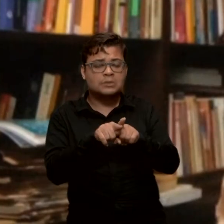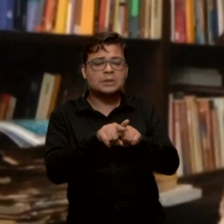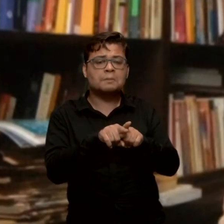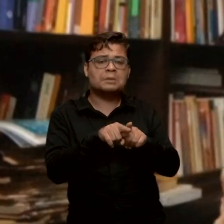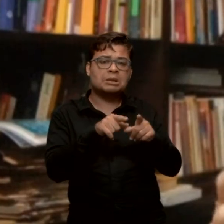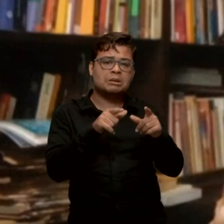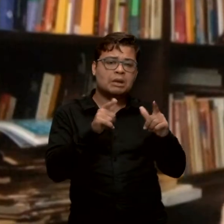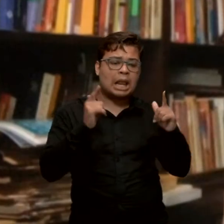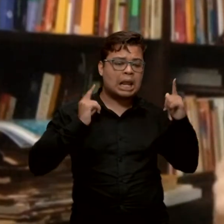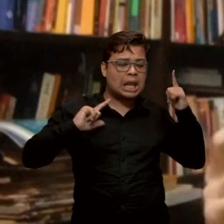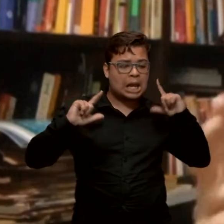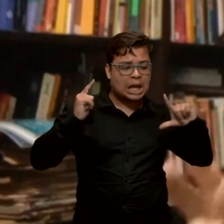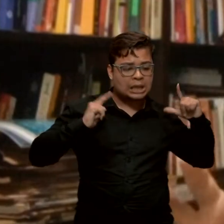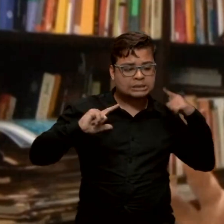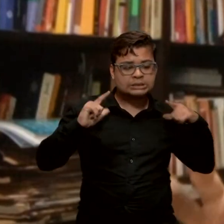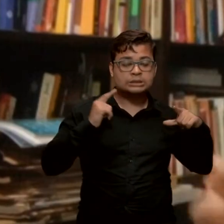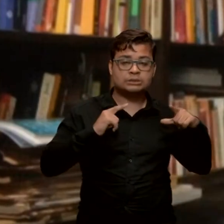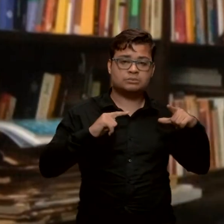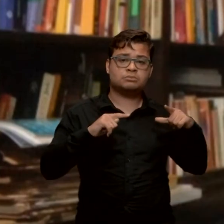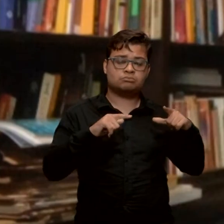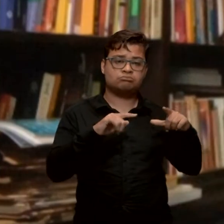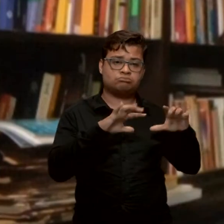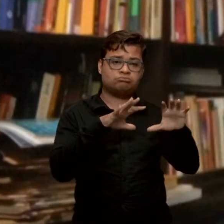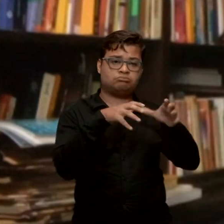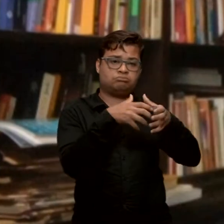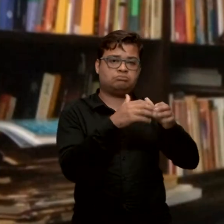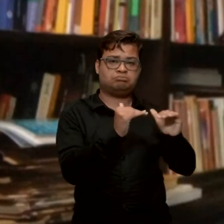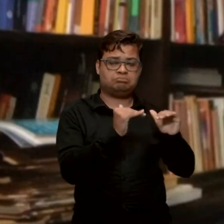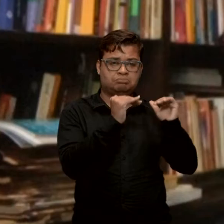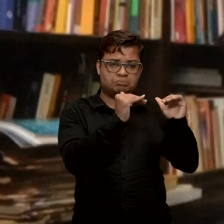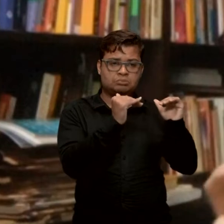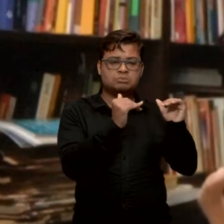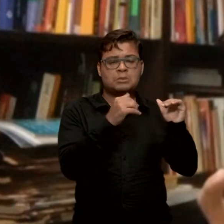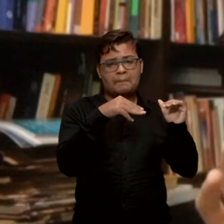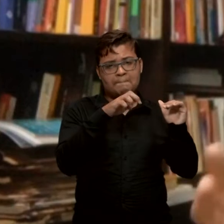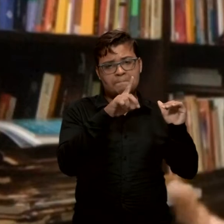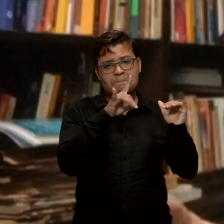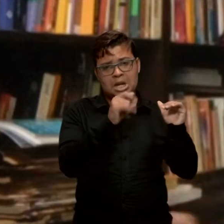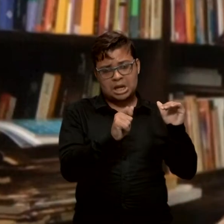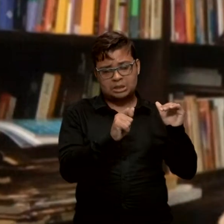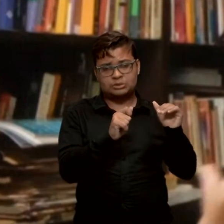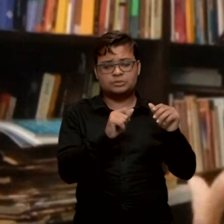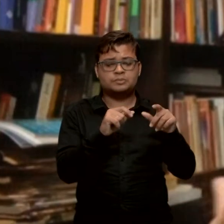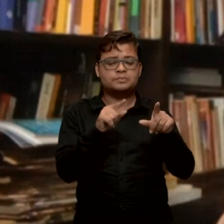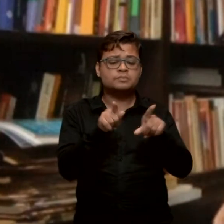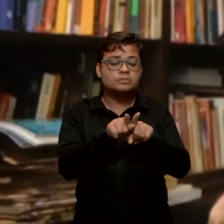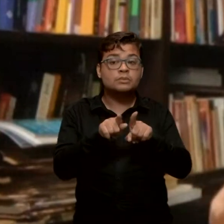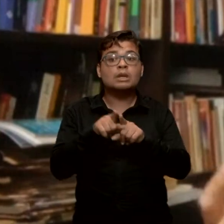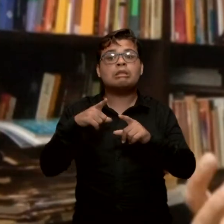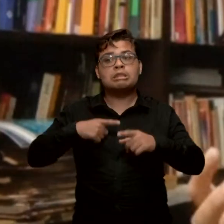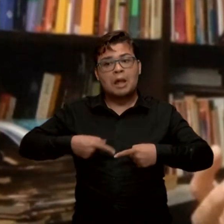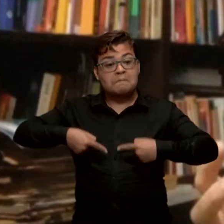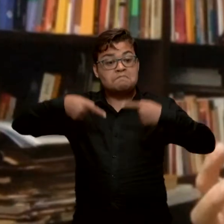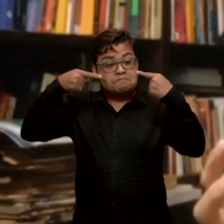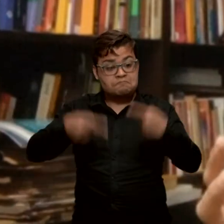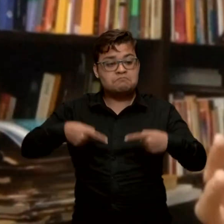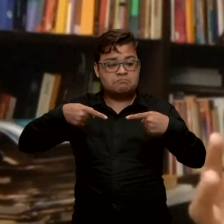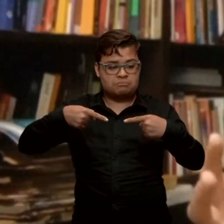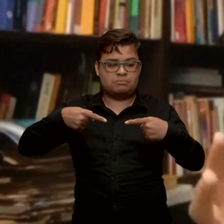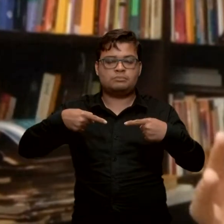lazer de classe média. E você tem as batalhas, que é onde talvez assim é